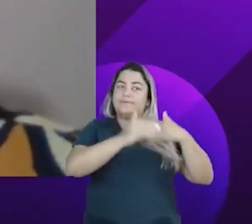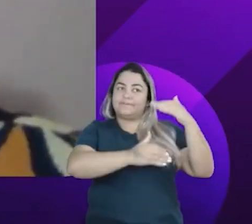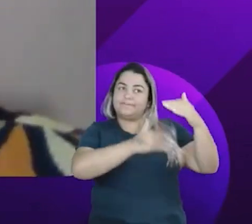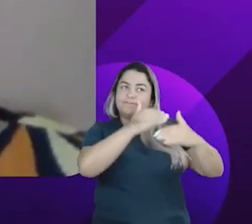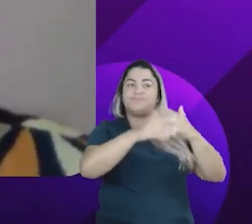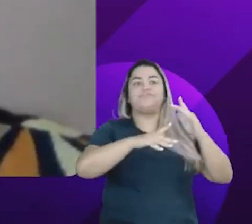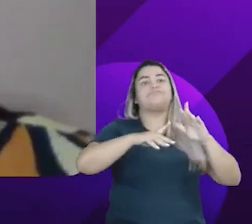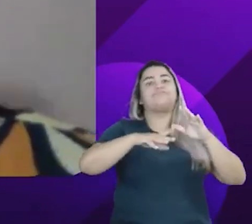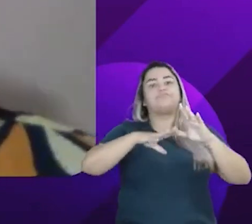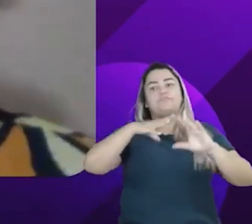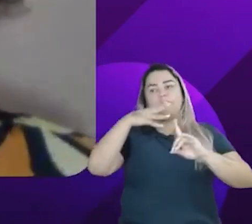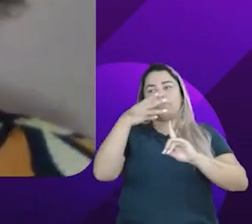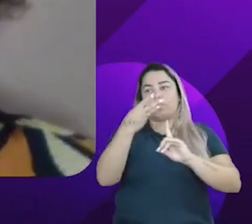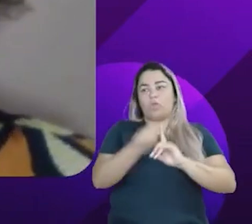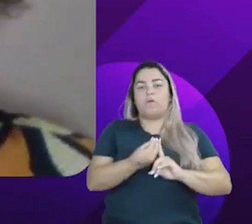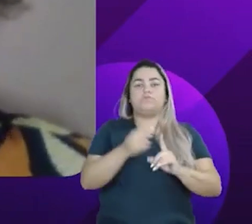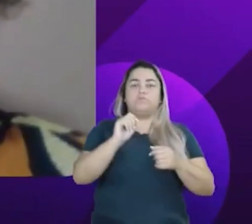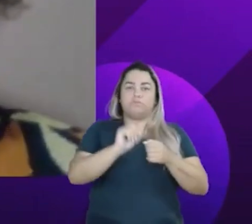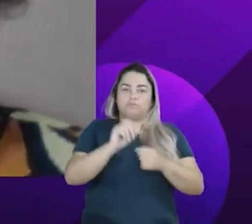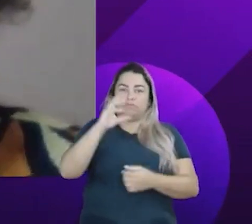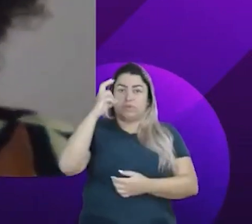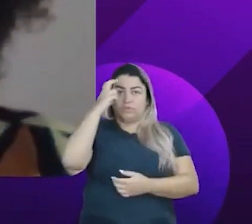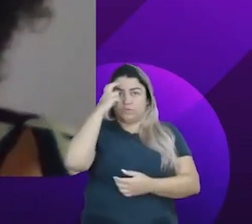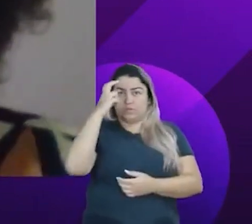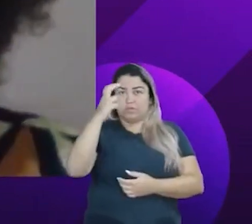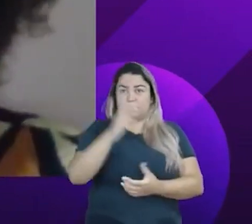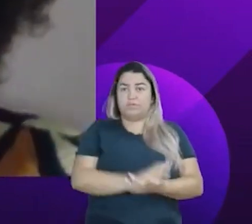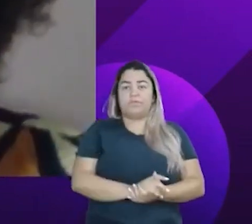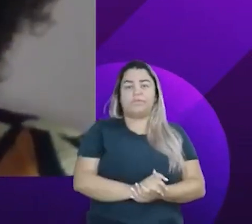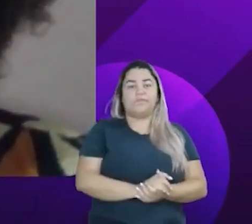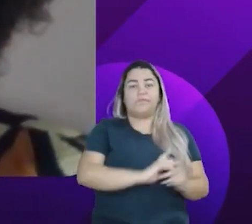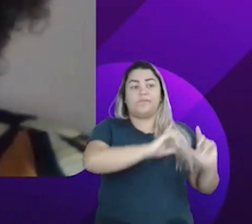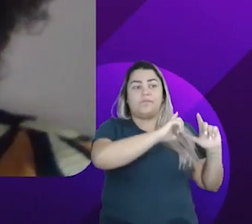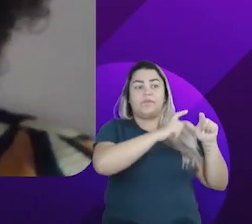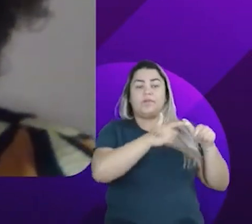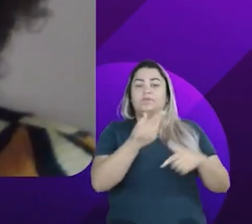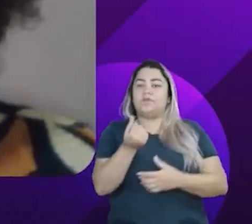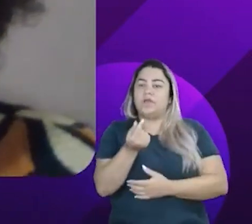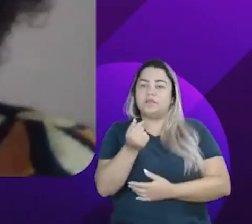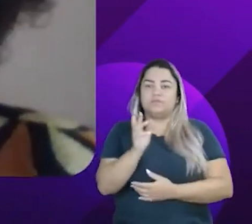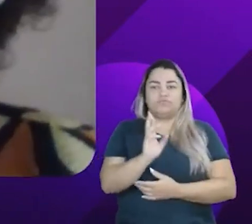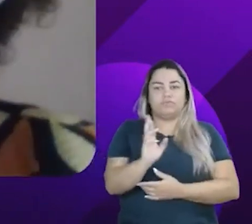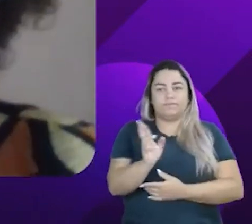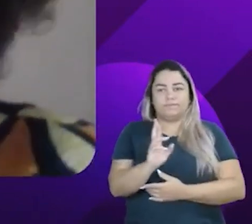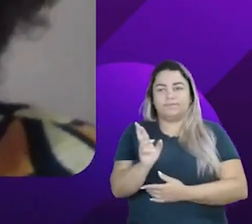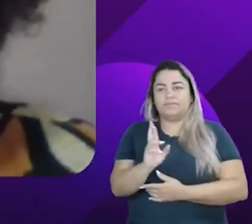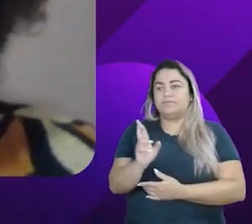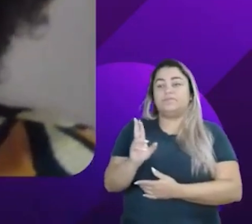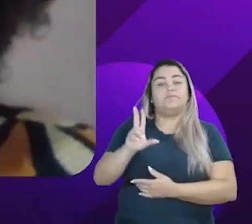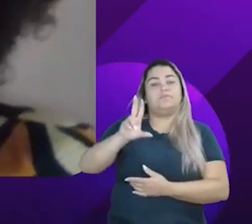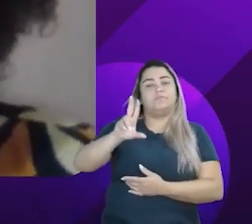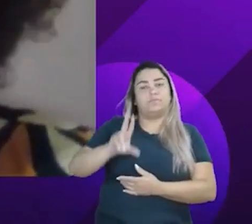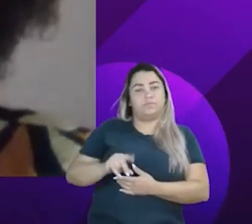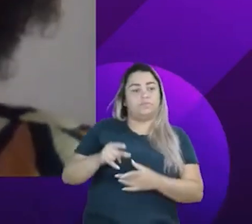arte, desenvolvendo o nosso fazer cultural, fazendo disso uma geração de renda também. A gente não só